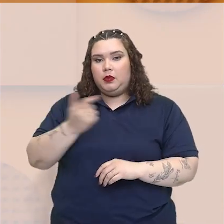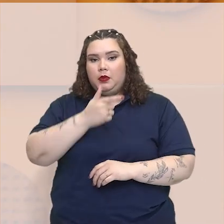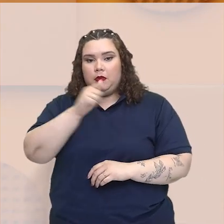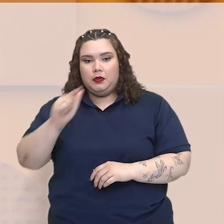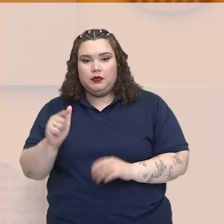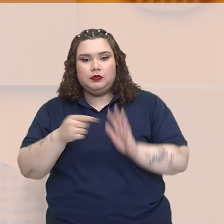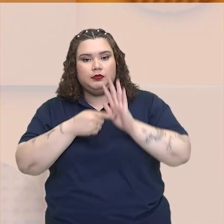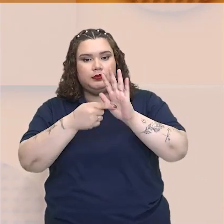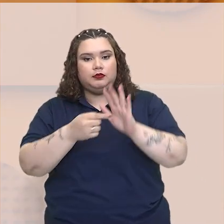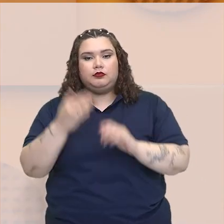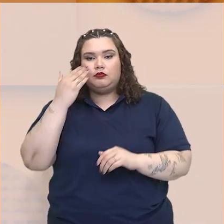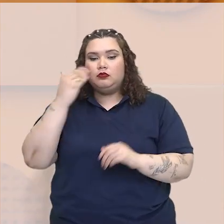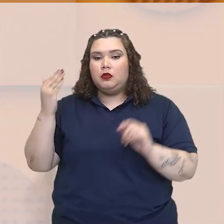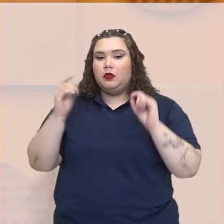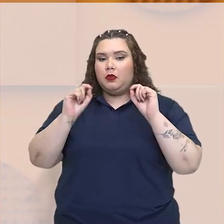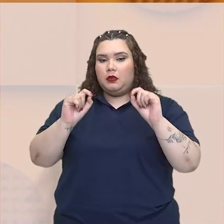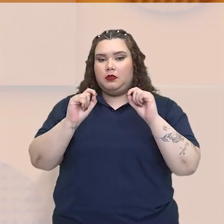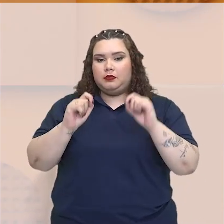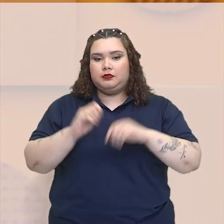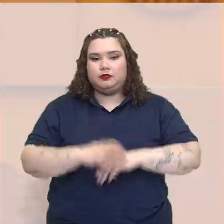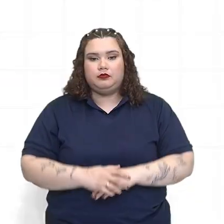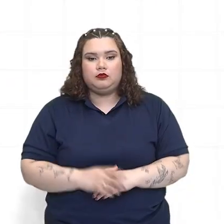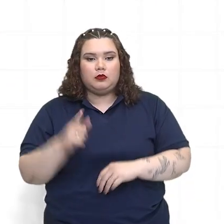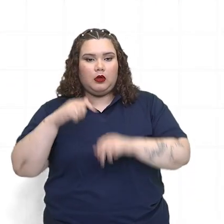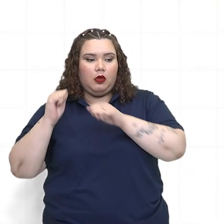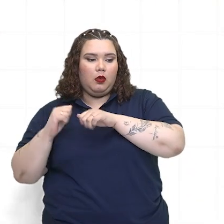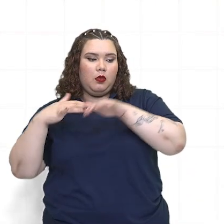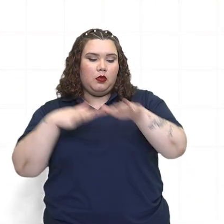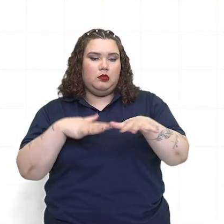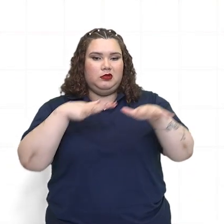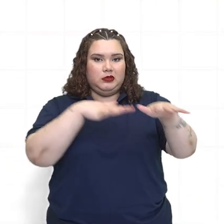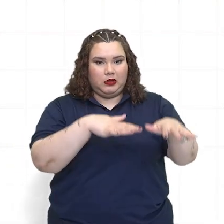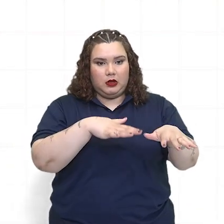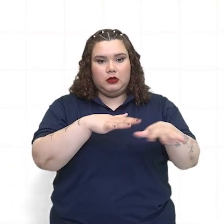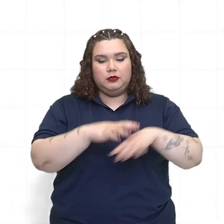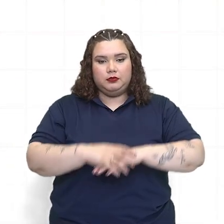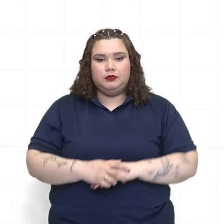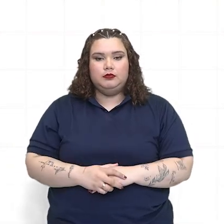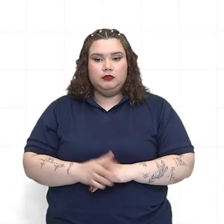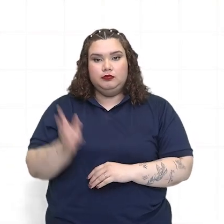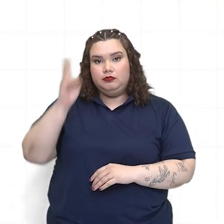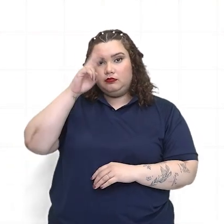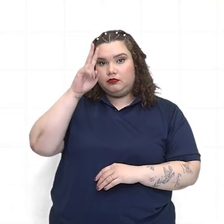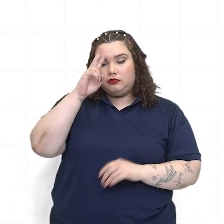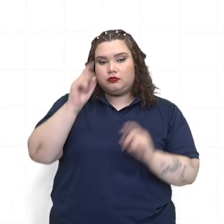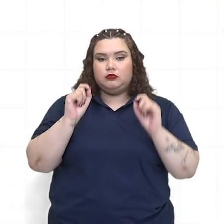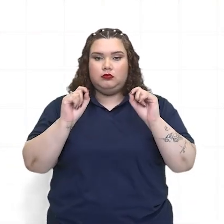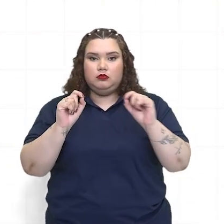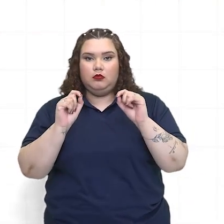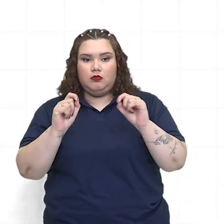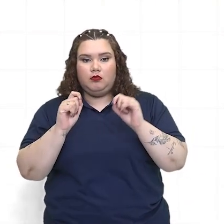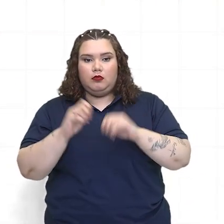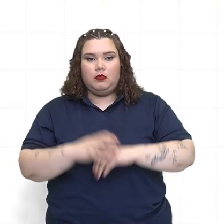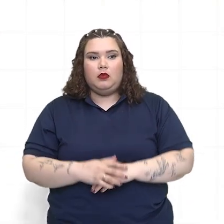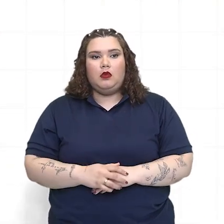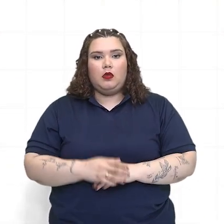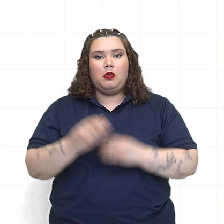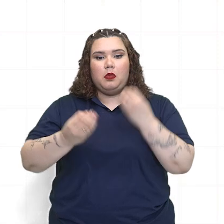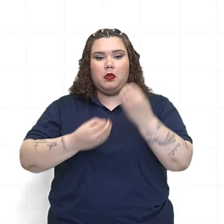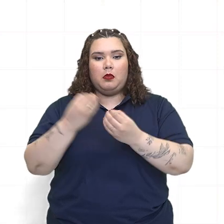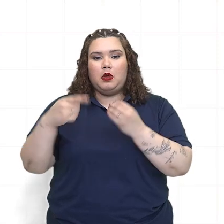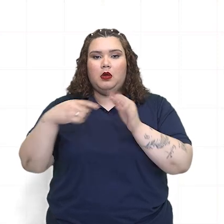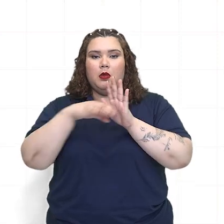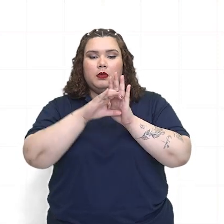bem interessante, que é, então, sobre as cruzadas, tá certo? E lembra, né? Vamos lembrar aí para vocês, então, sobre